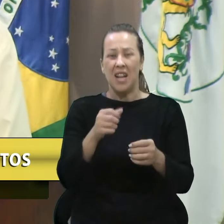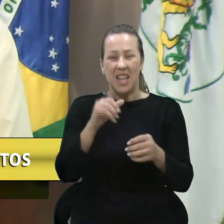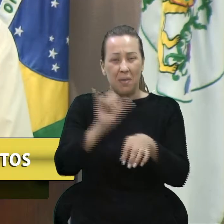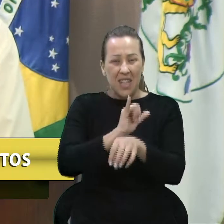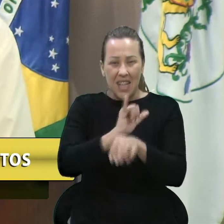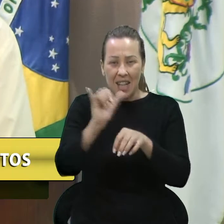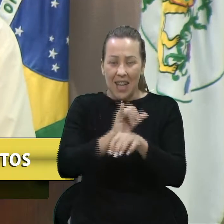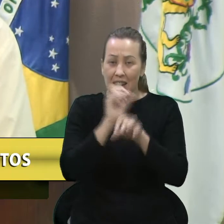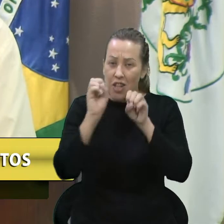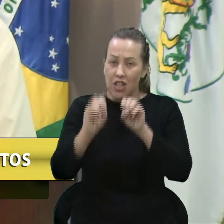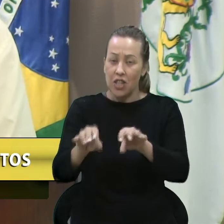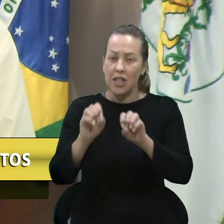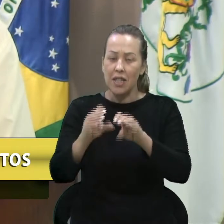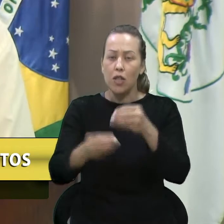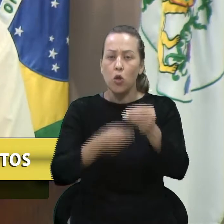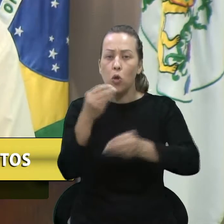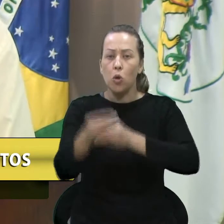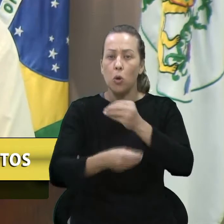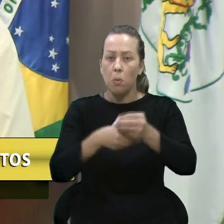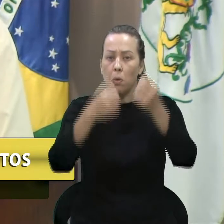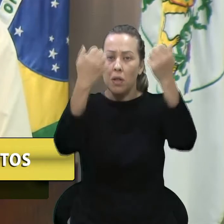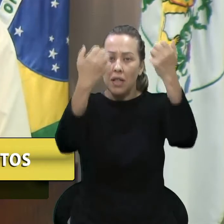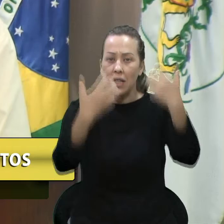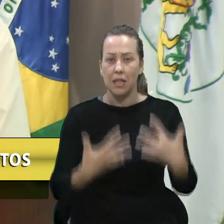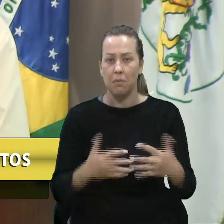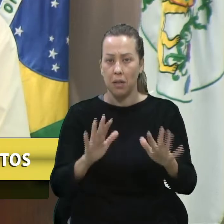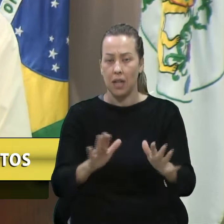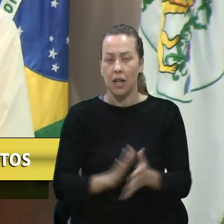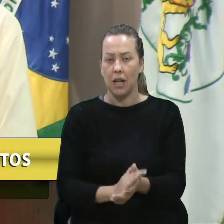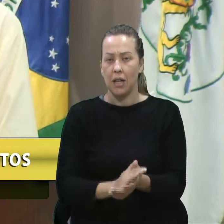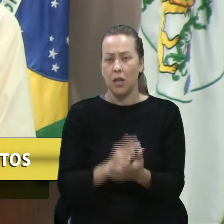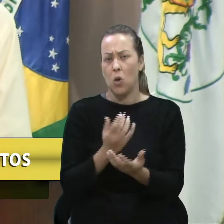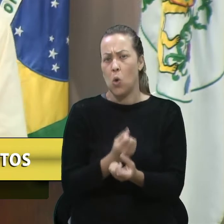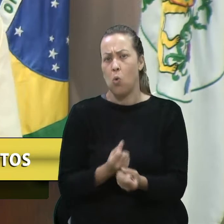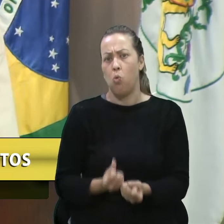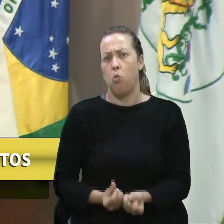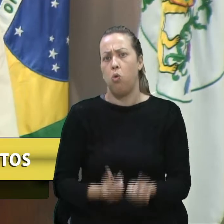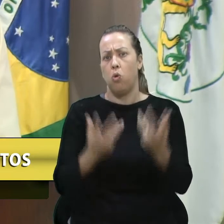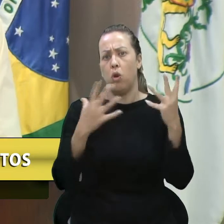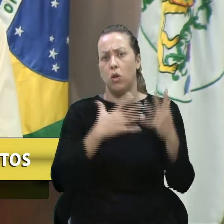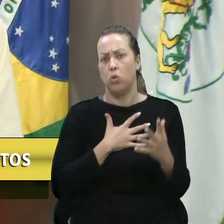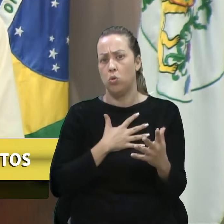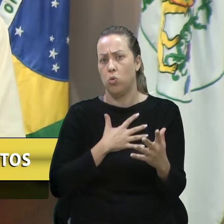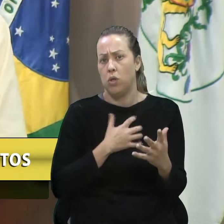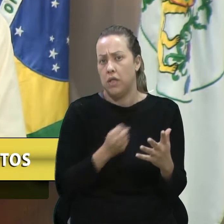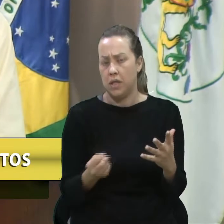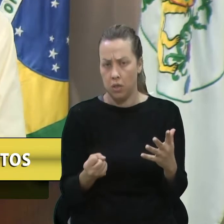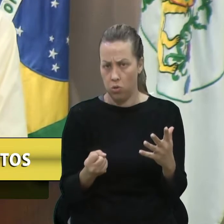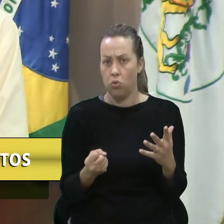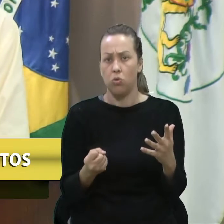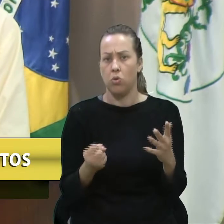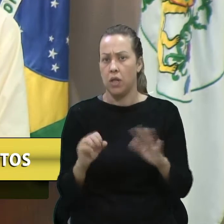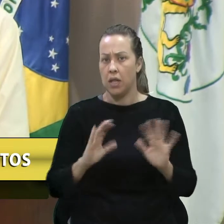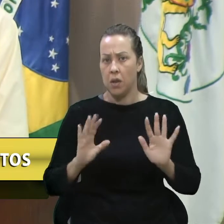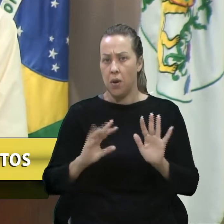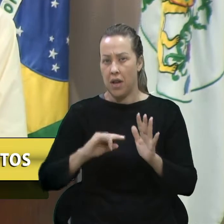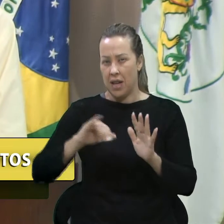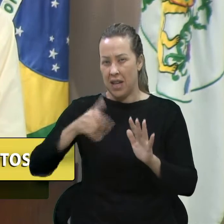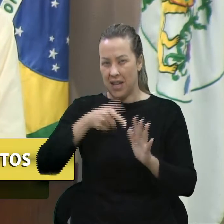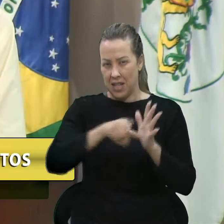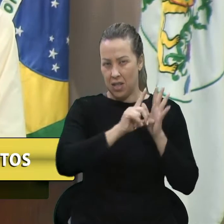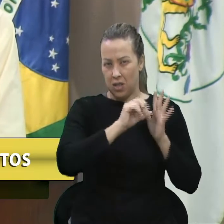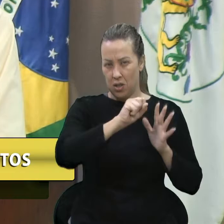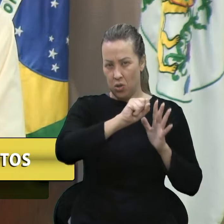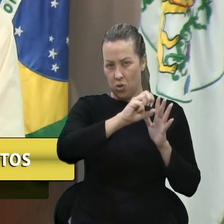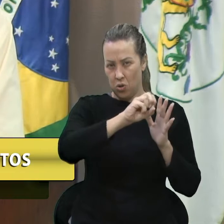se possa falar sobre isso. Os números do suicídio, que não é os que nem o José falou, a